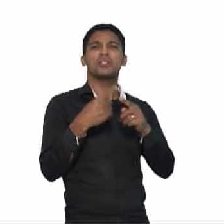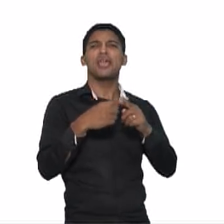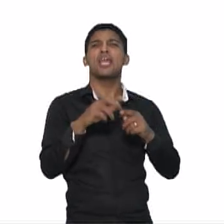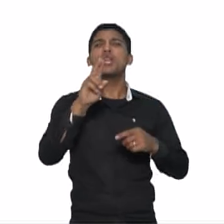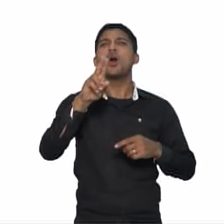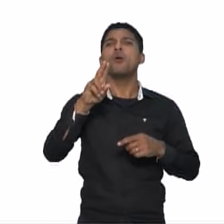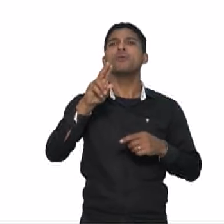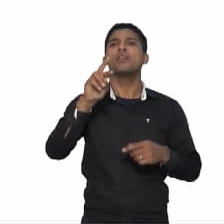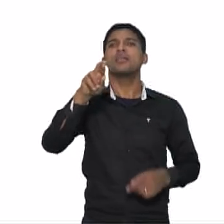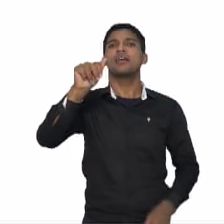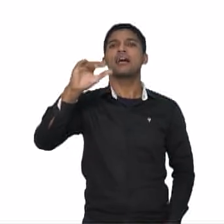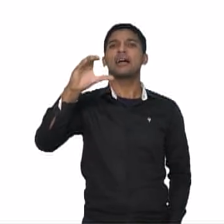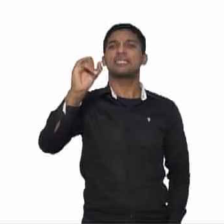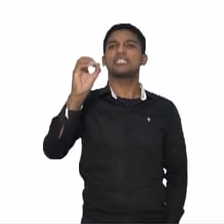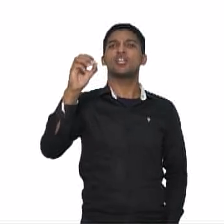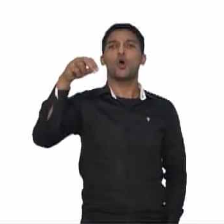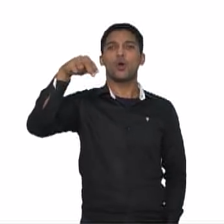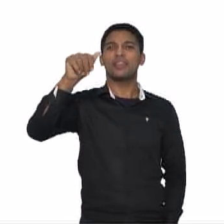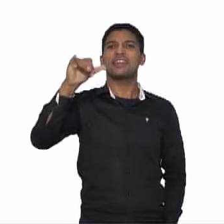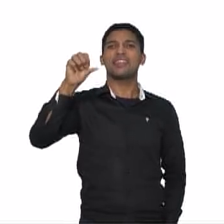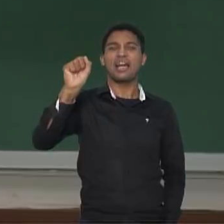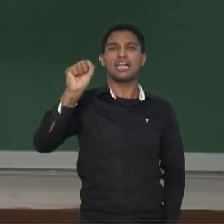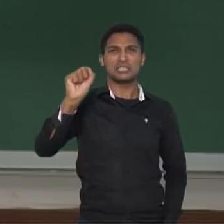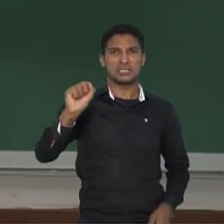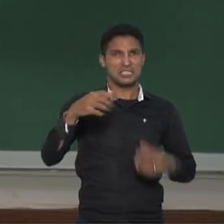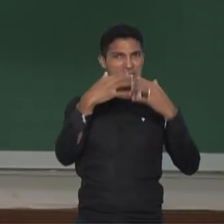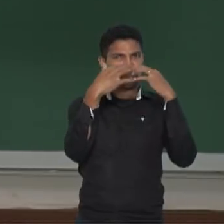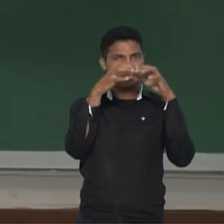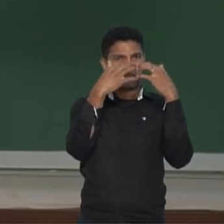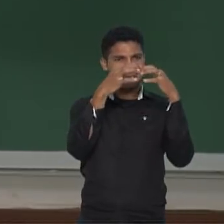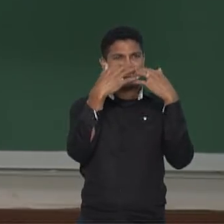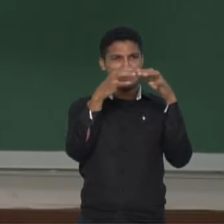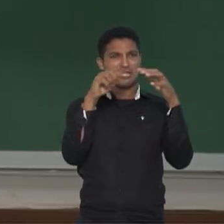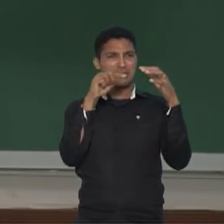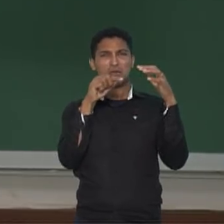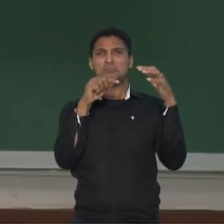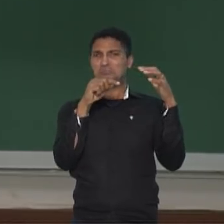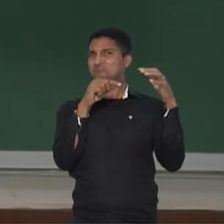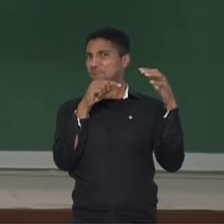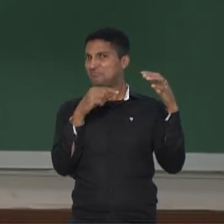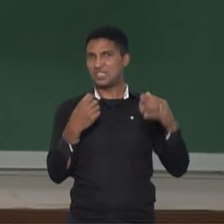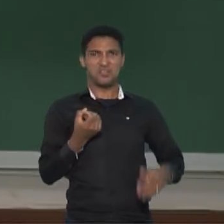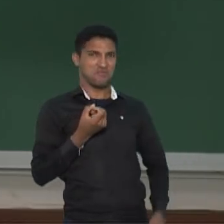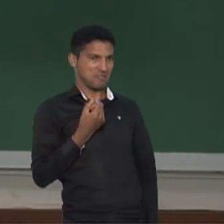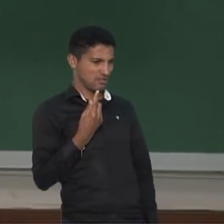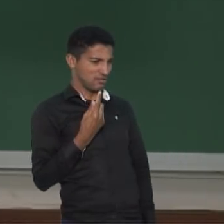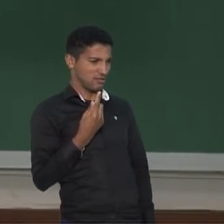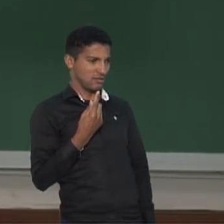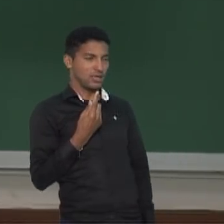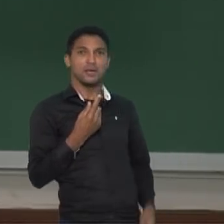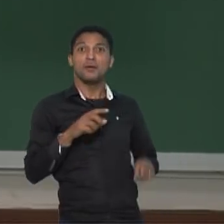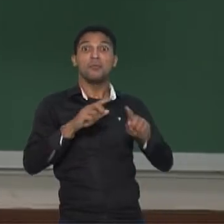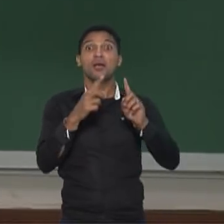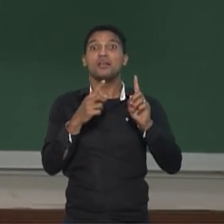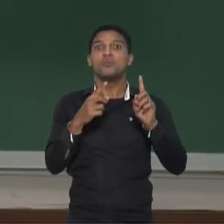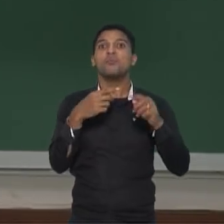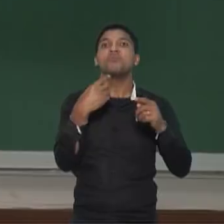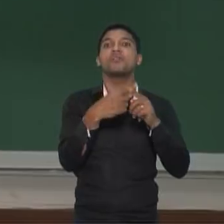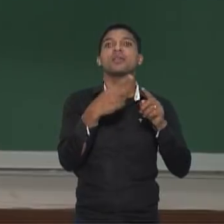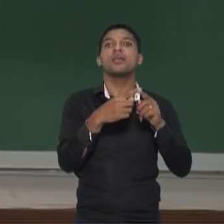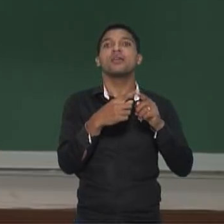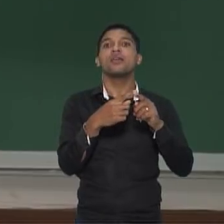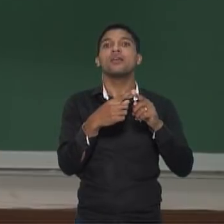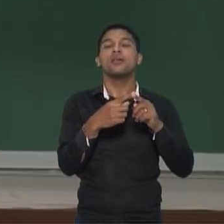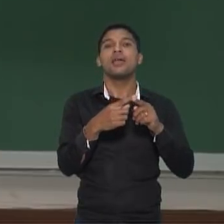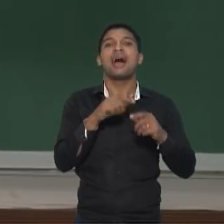de racionais. Então, porque os seres humanos são chamados de animais racionais, enquanto eles fazem esse tipo de coisa, né? Que é